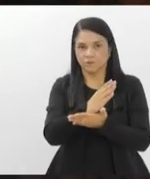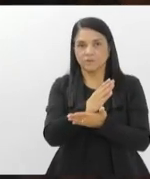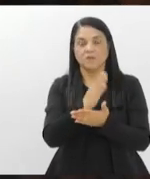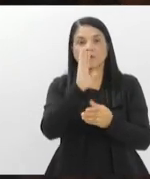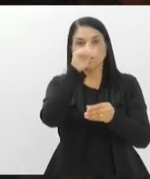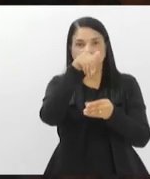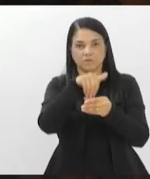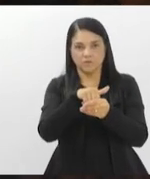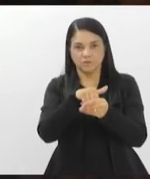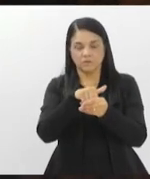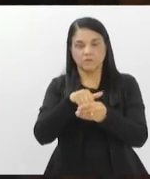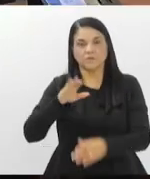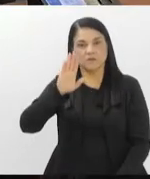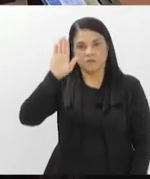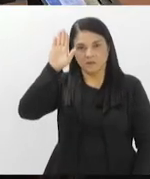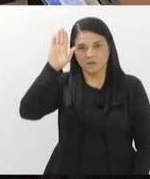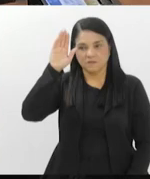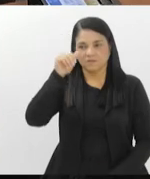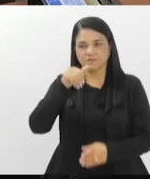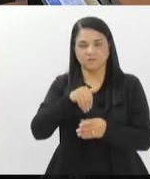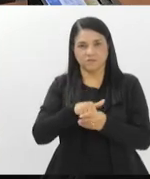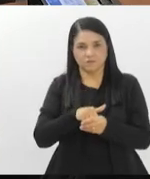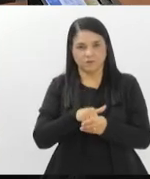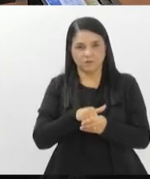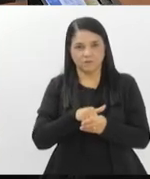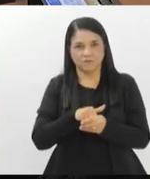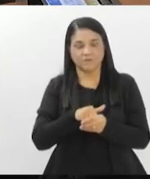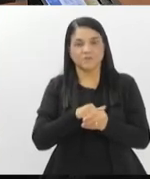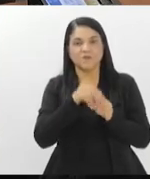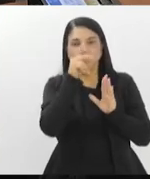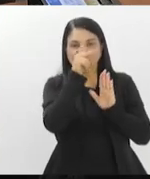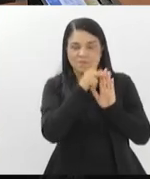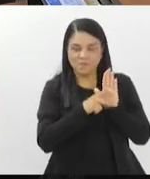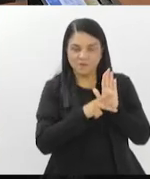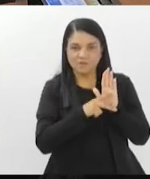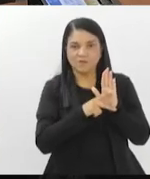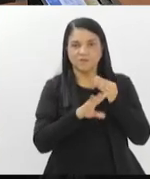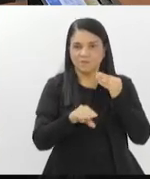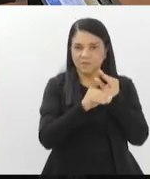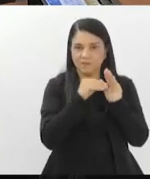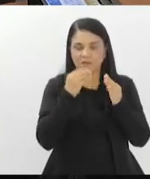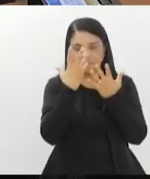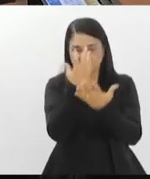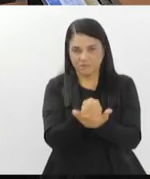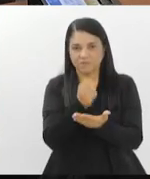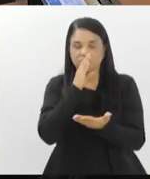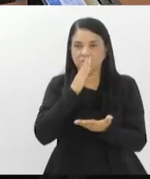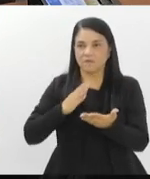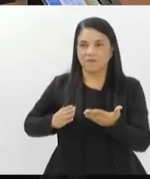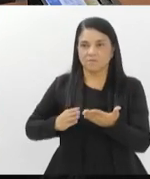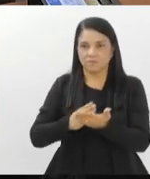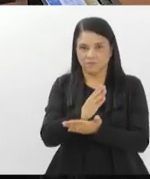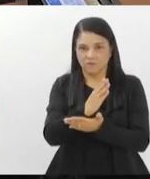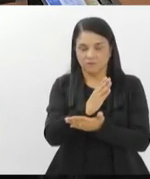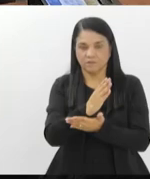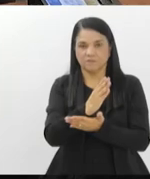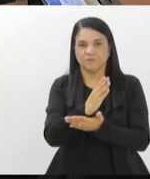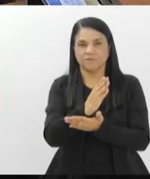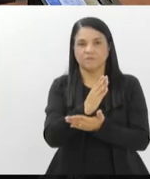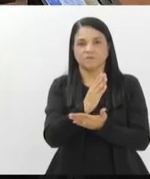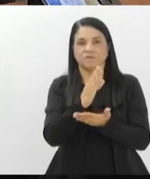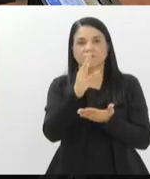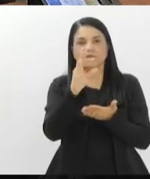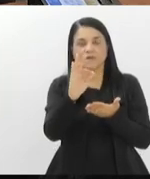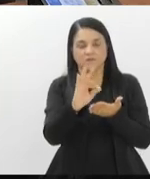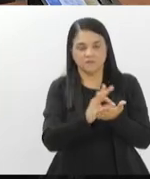votação, declaração de voto. Em votação, o projeto assim emendado. Senhores que aprovam, permaneçam como estão, aprovado. Vai